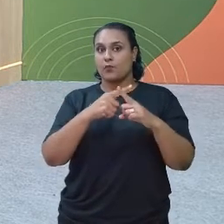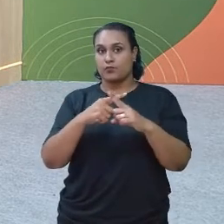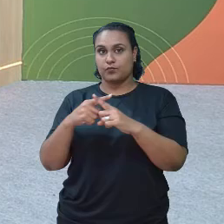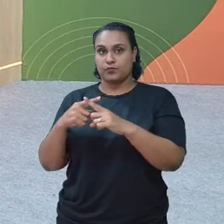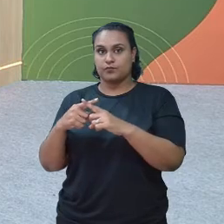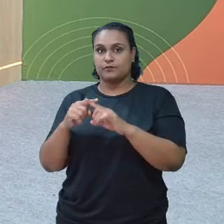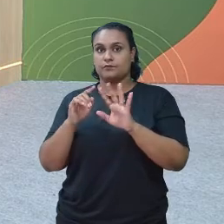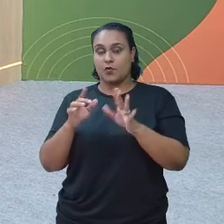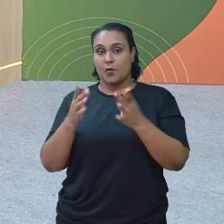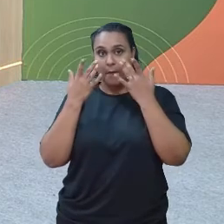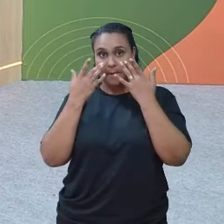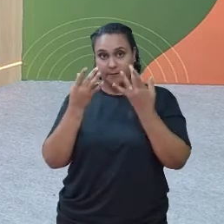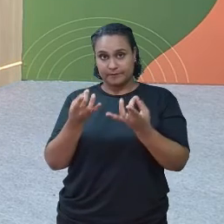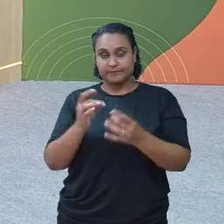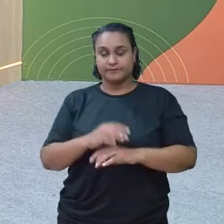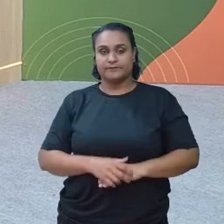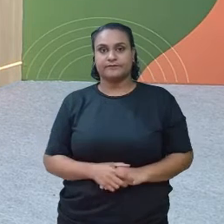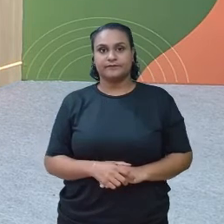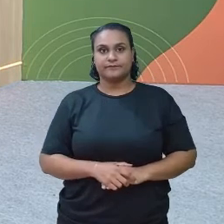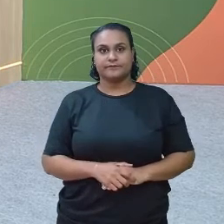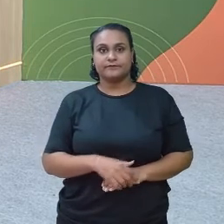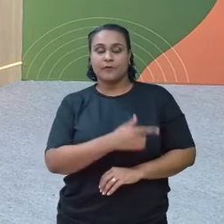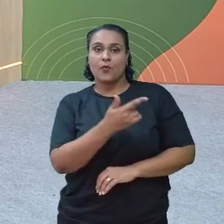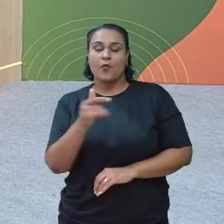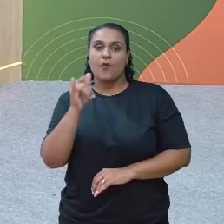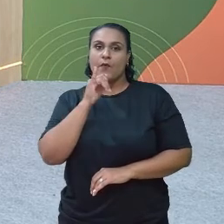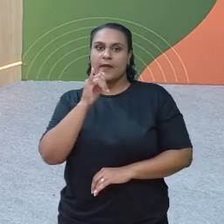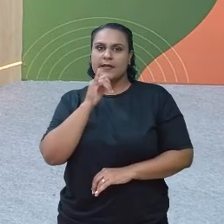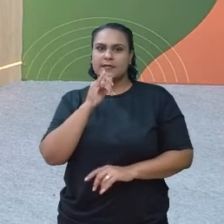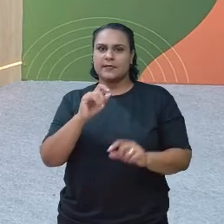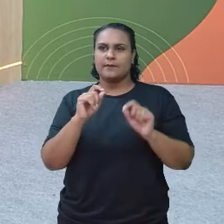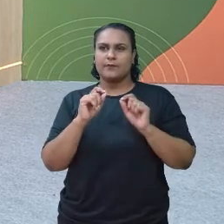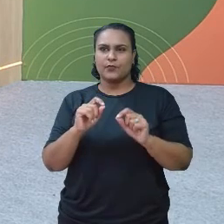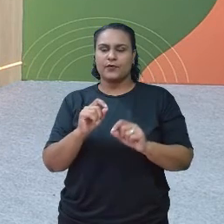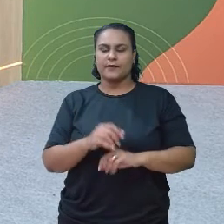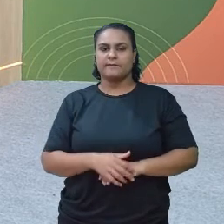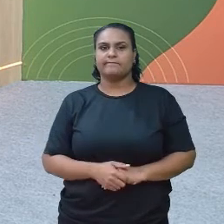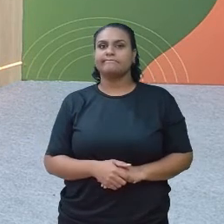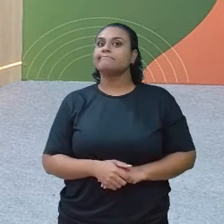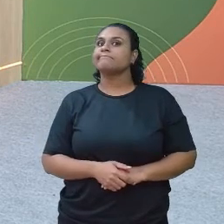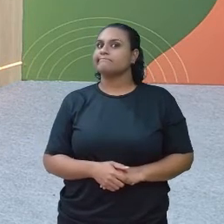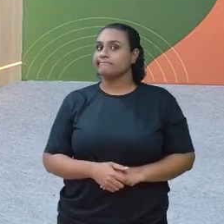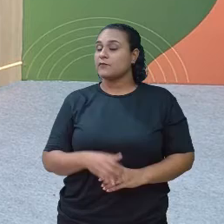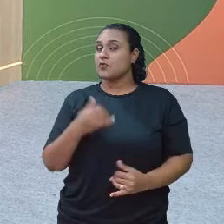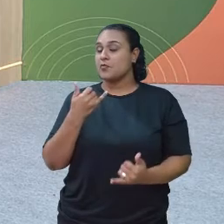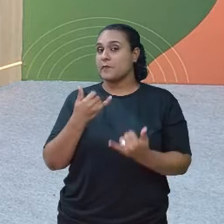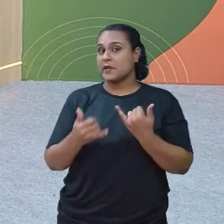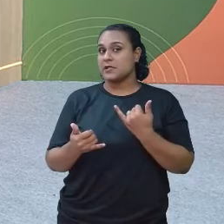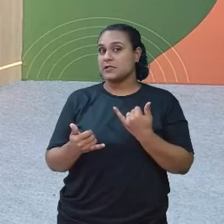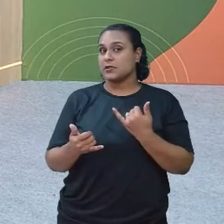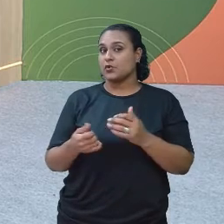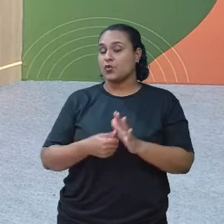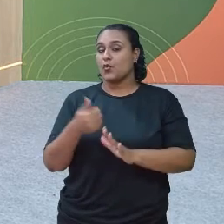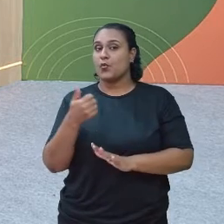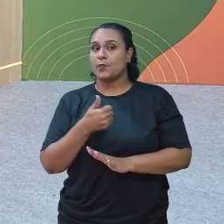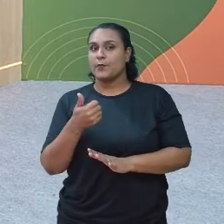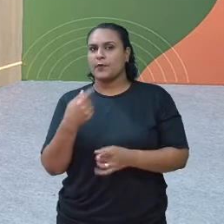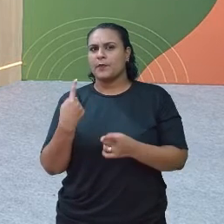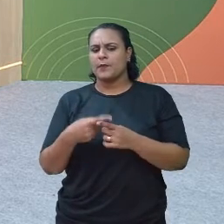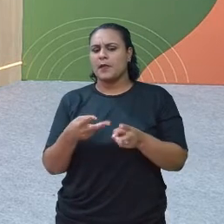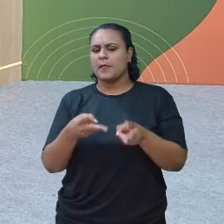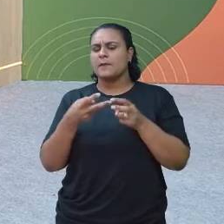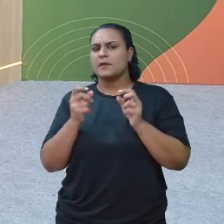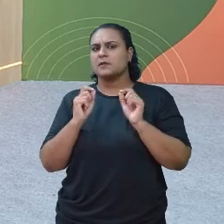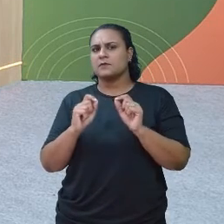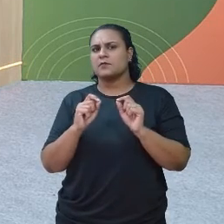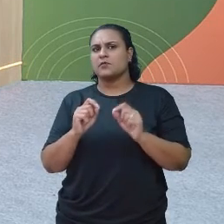multiplicativo. Preste atenção. O outro exemplo que a gente tratou, eu disse que era muito parecido com o primeiro, porque a gente percebeu o